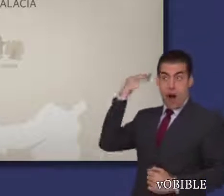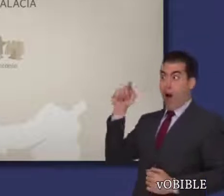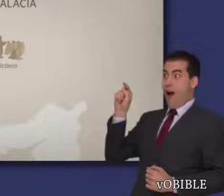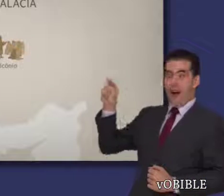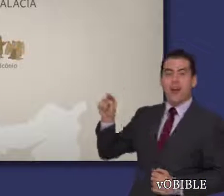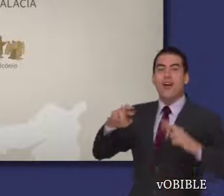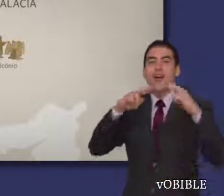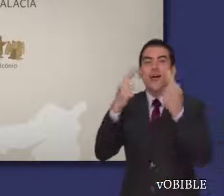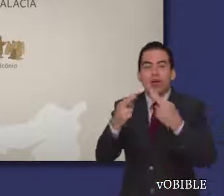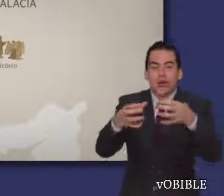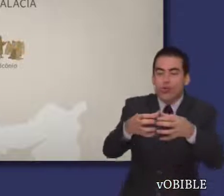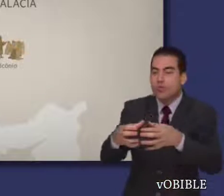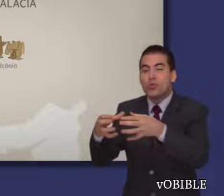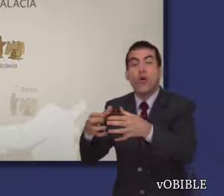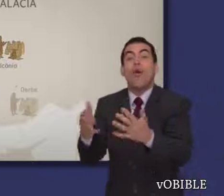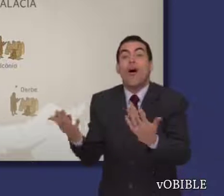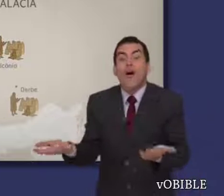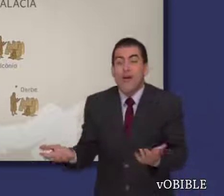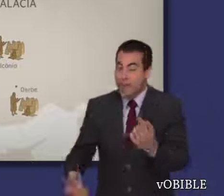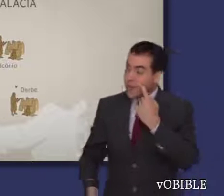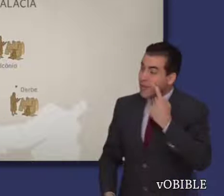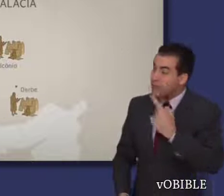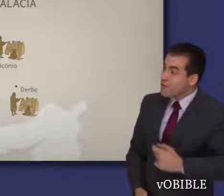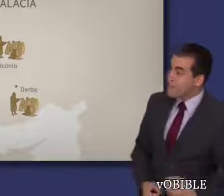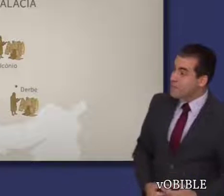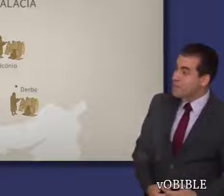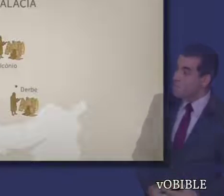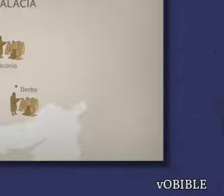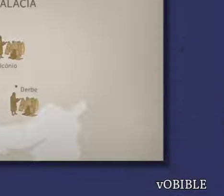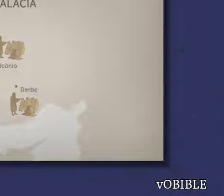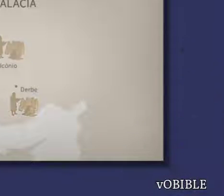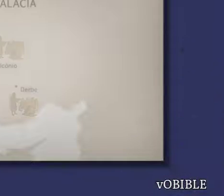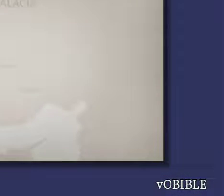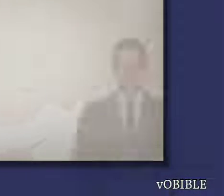da Pisídia, Icônio, Listra e Derbe.